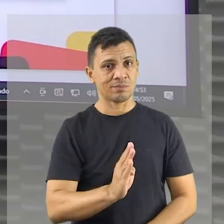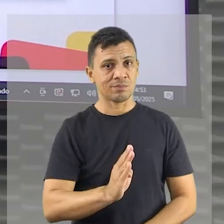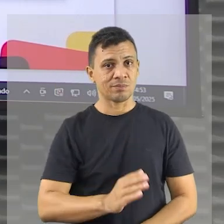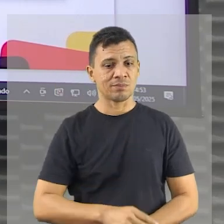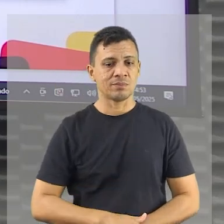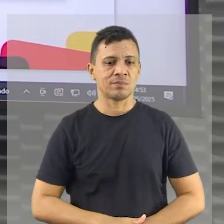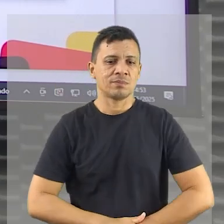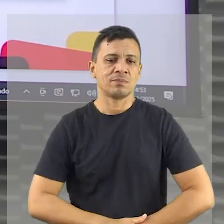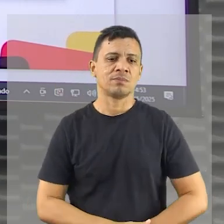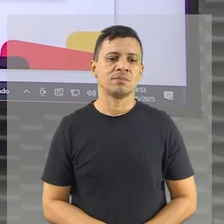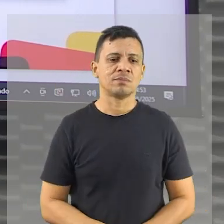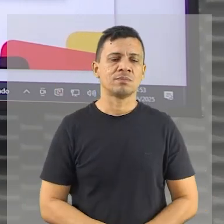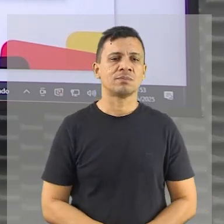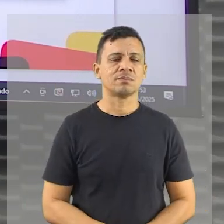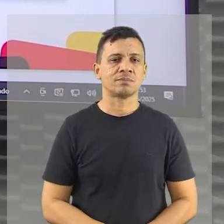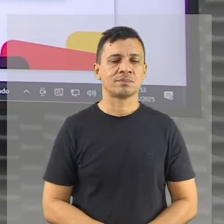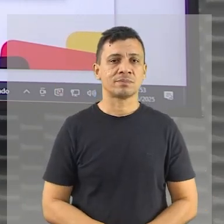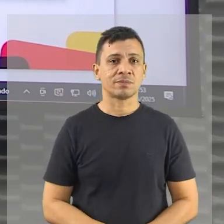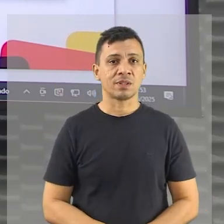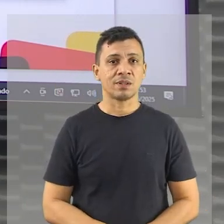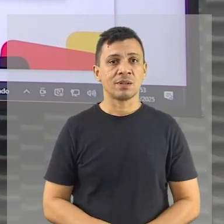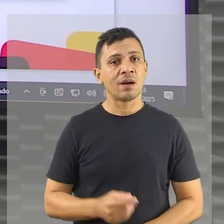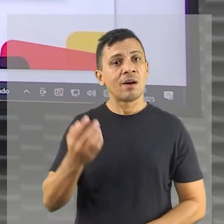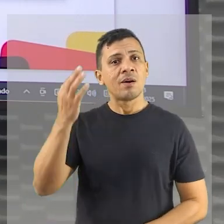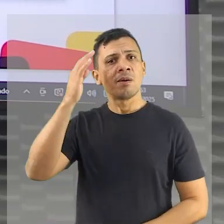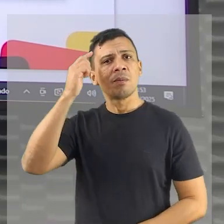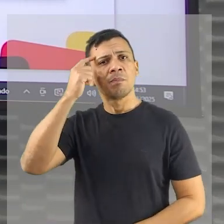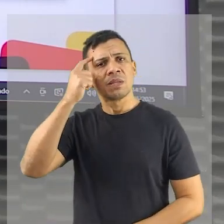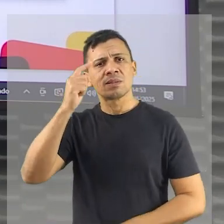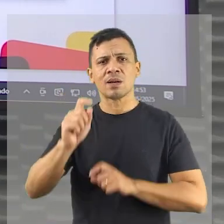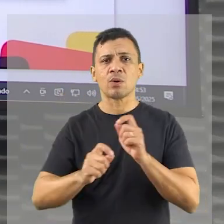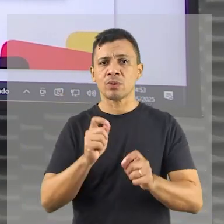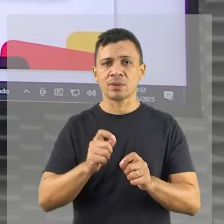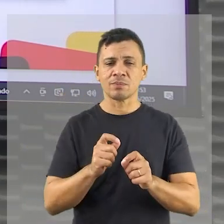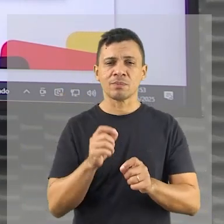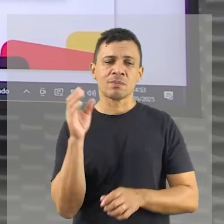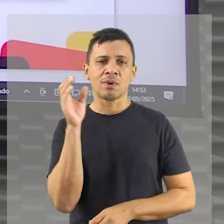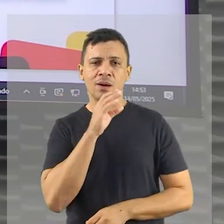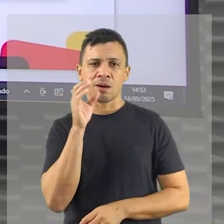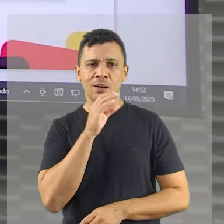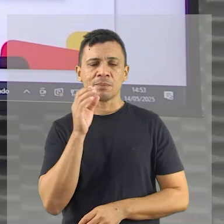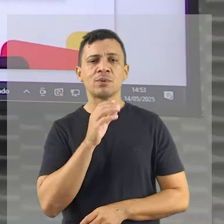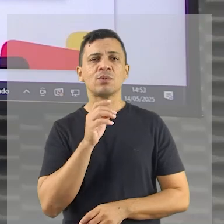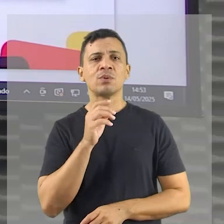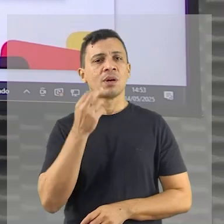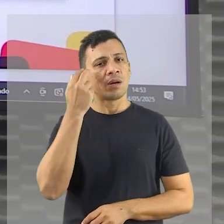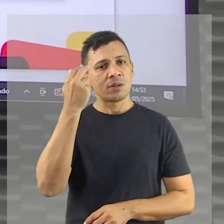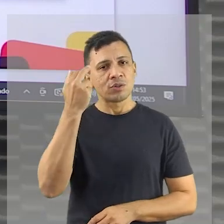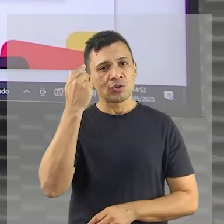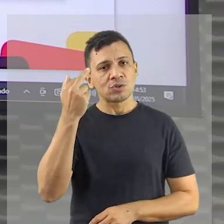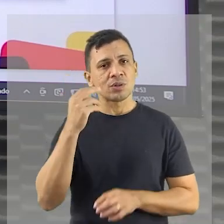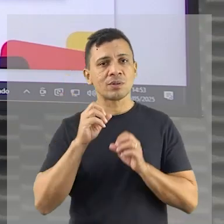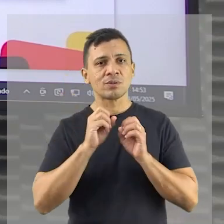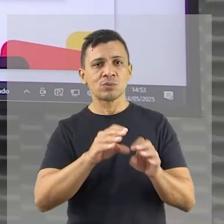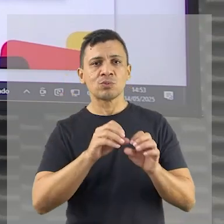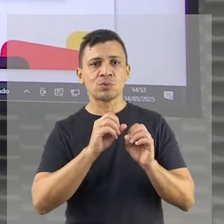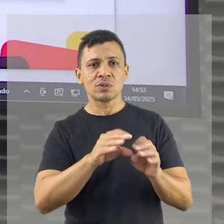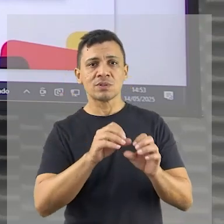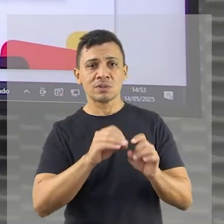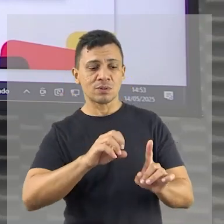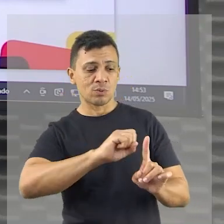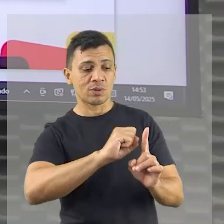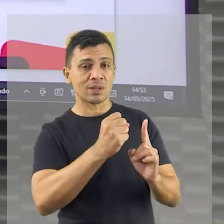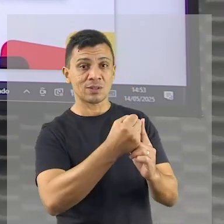Toda disciplina, toda matéria, ela tem seus pontos mais altos e seus pontos mais